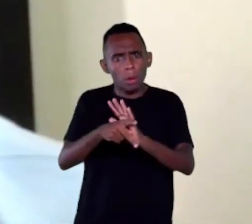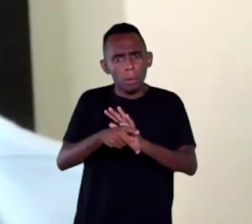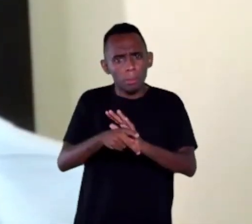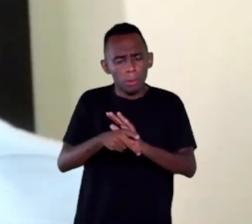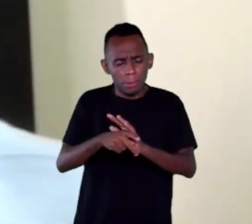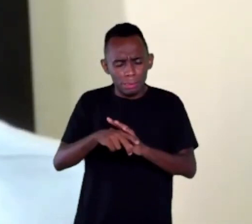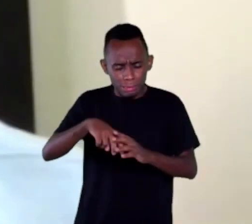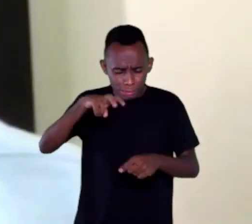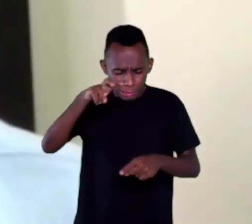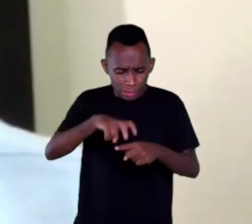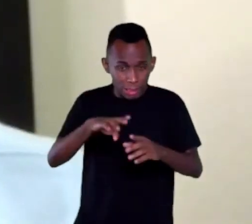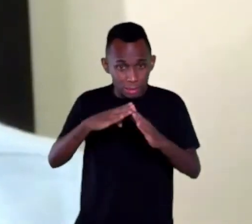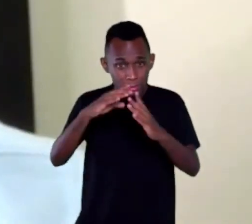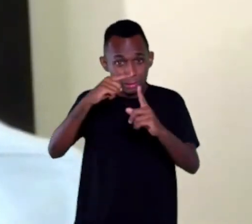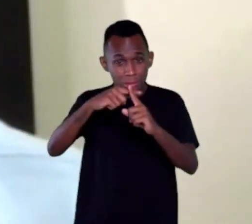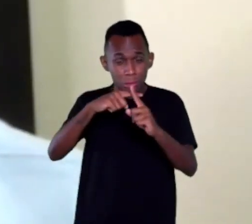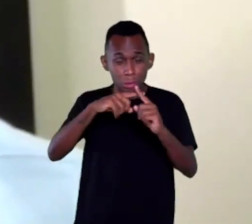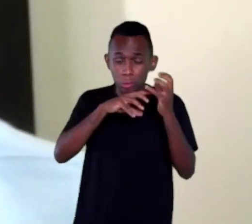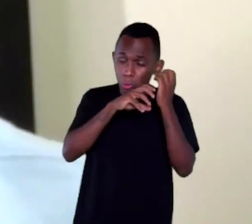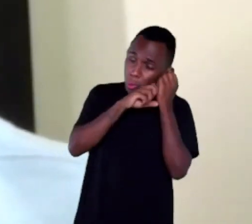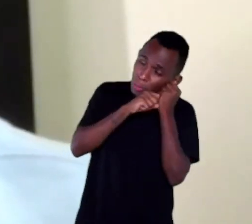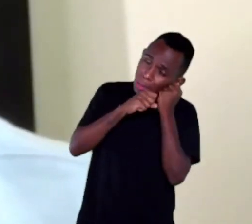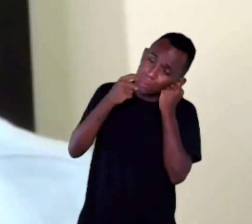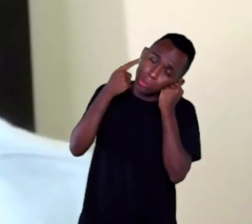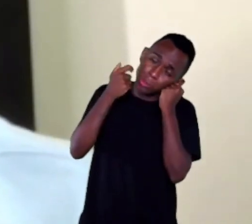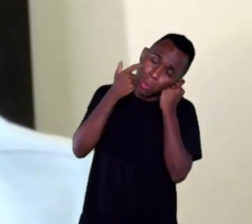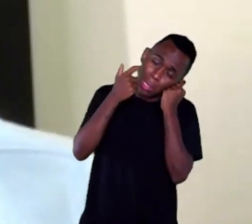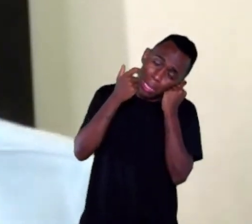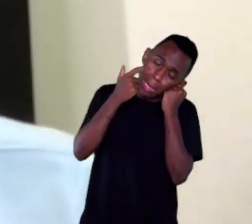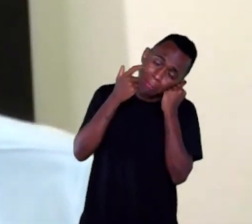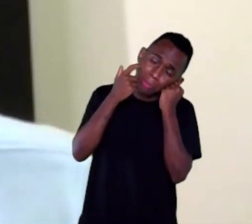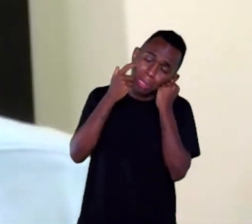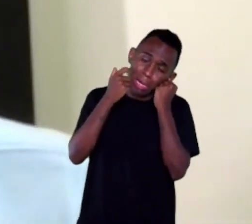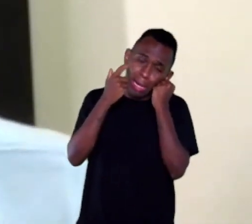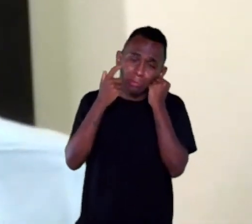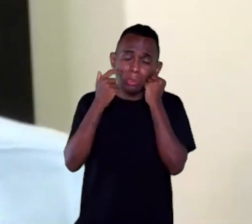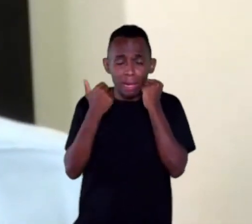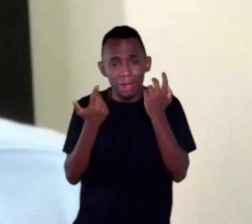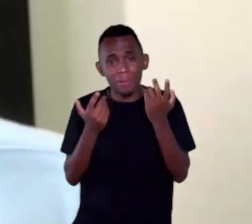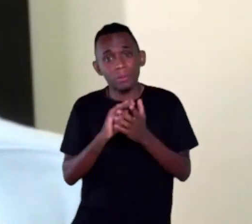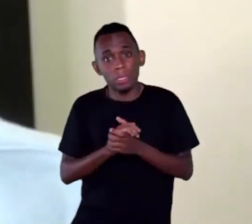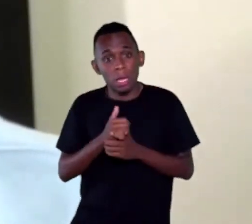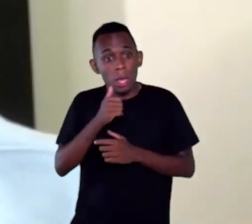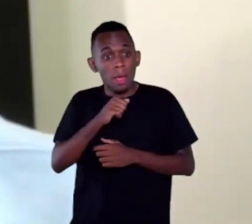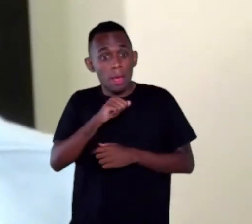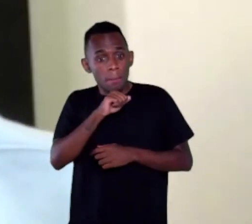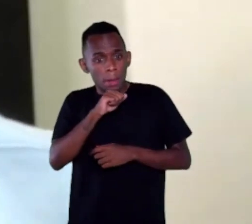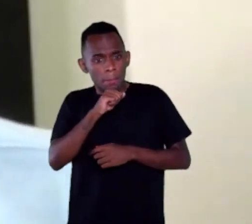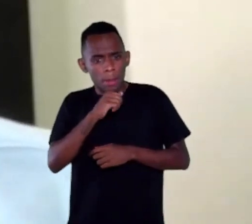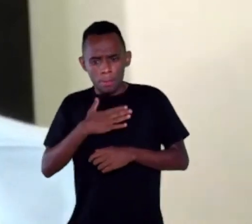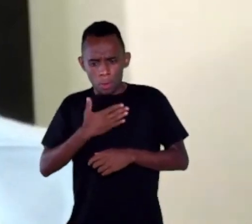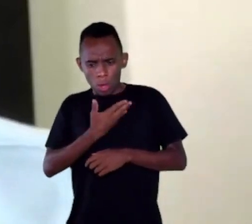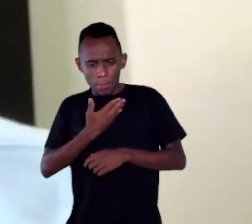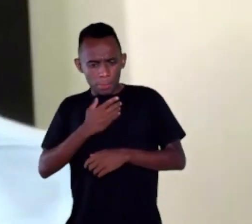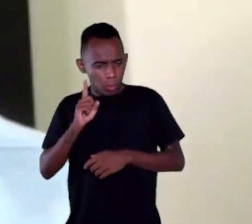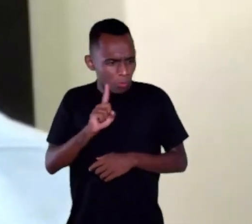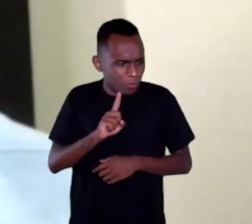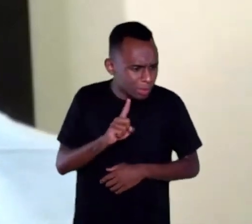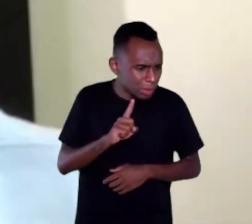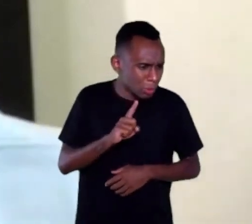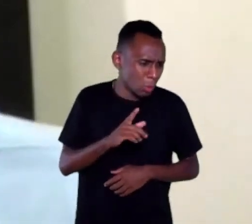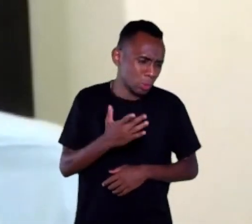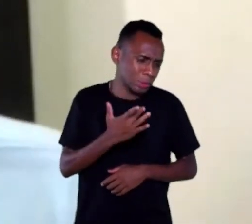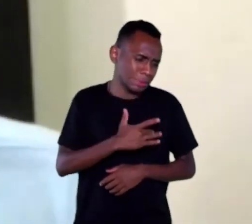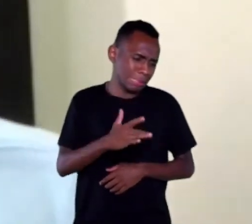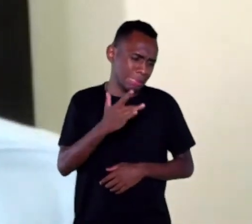Já fui encontrado dormindo por uma mãe de um amigo que ficou assustada pela condição que ela falou assim, não, que dó do Magela, ele está com